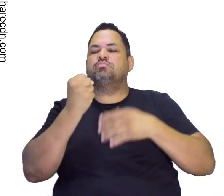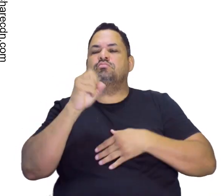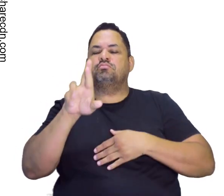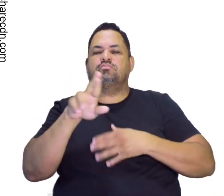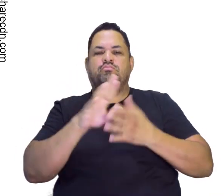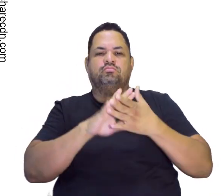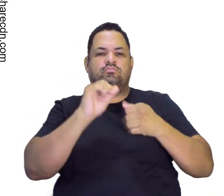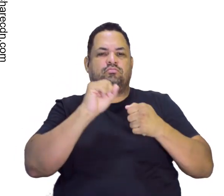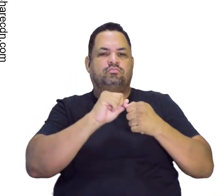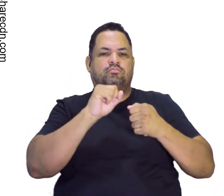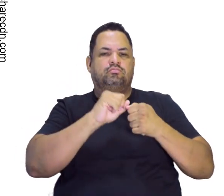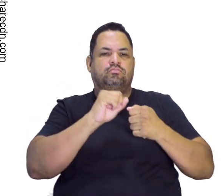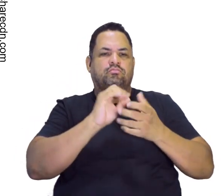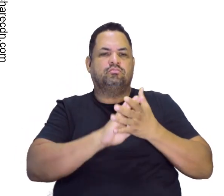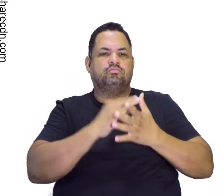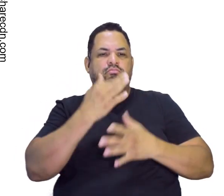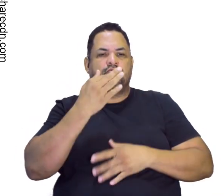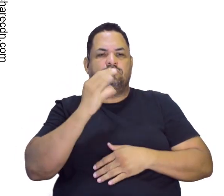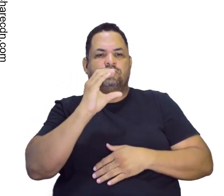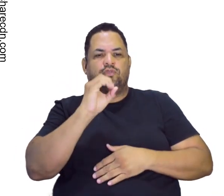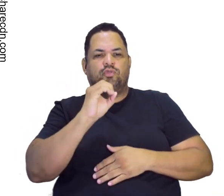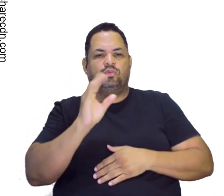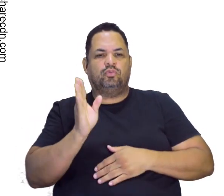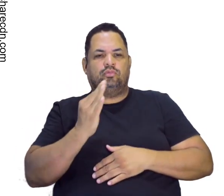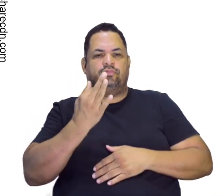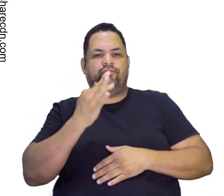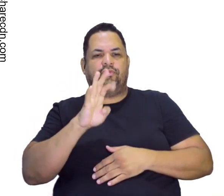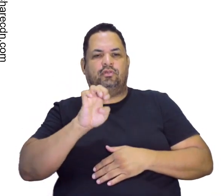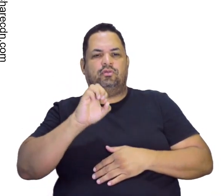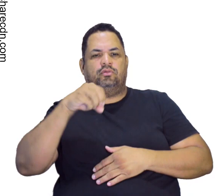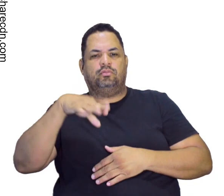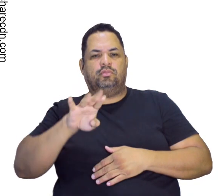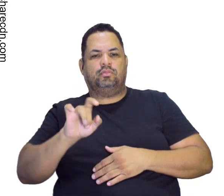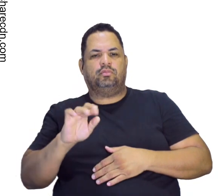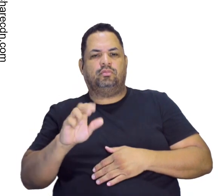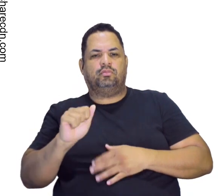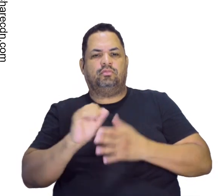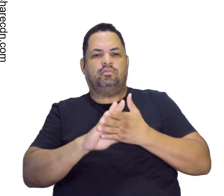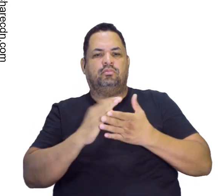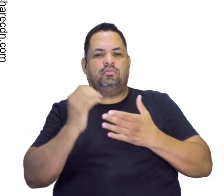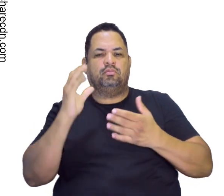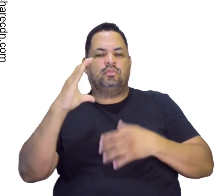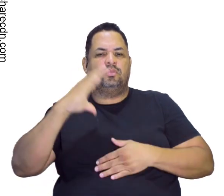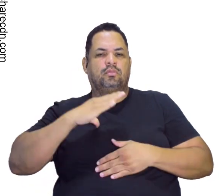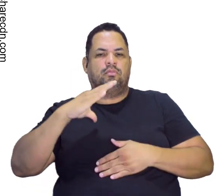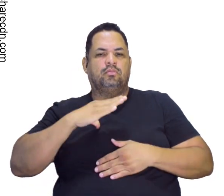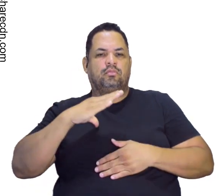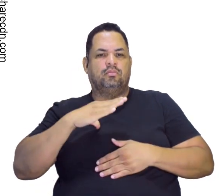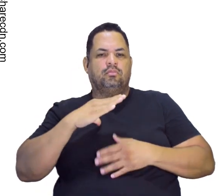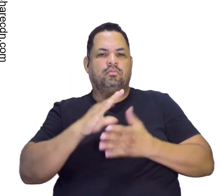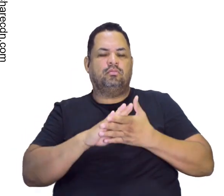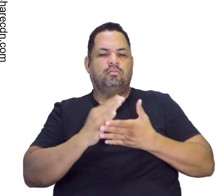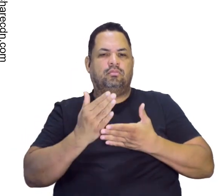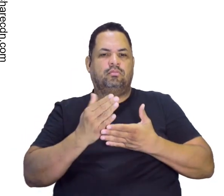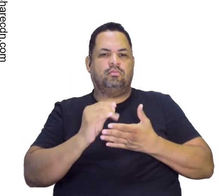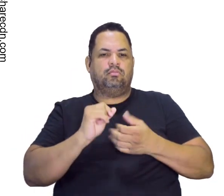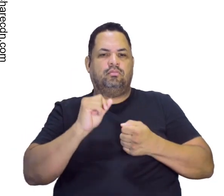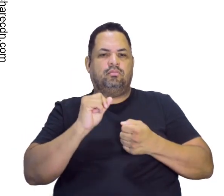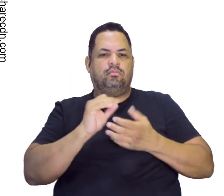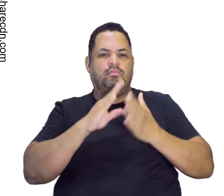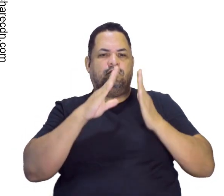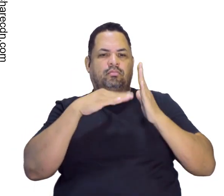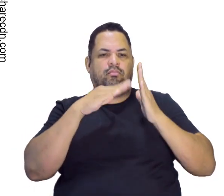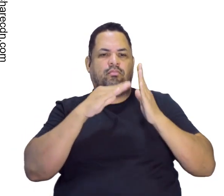Então ela foi lá e fez o farol de mon heagan que é uma cidade né ela foi lá e